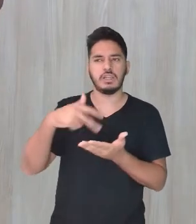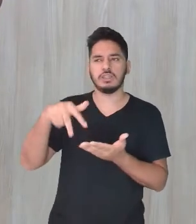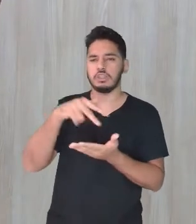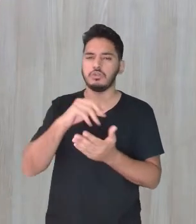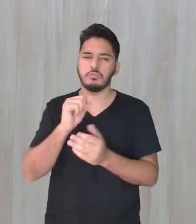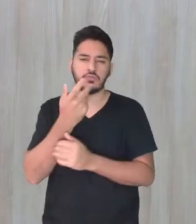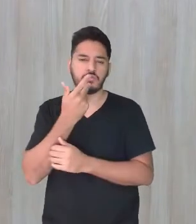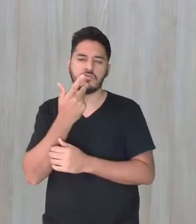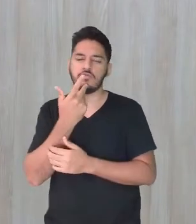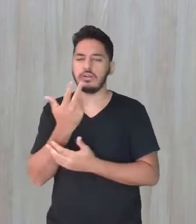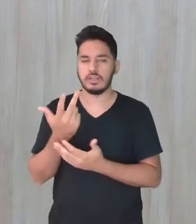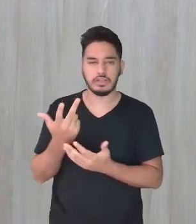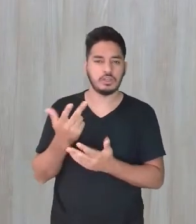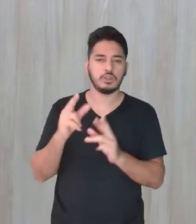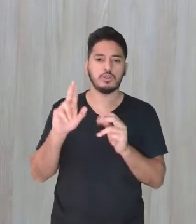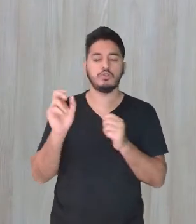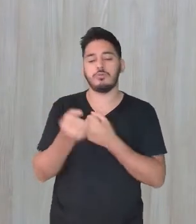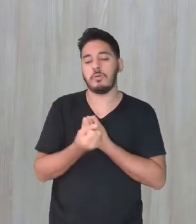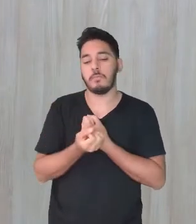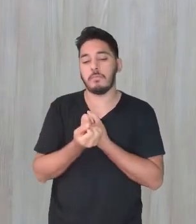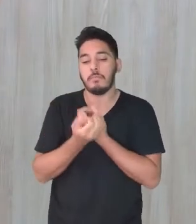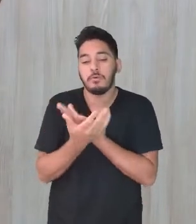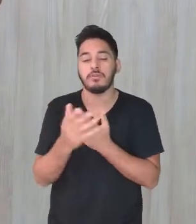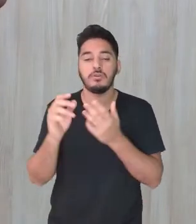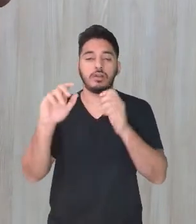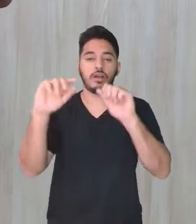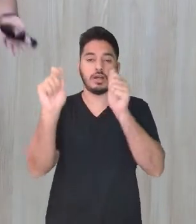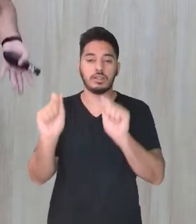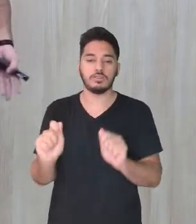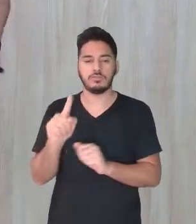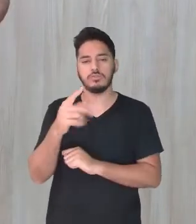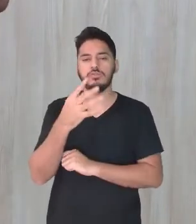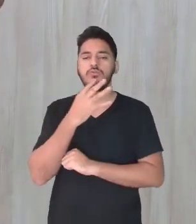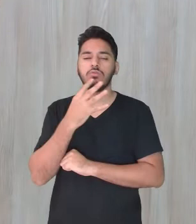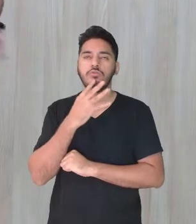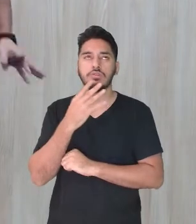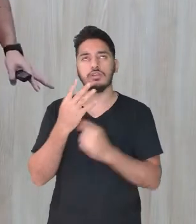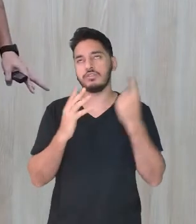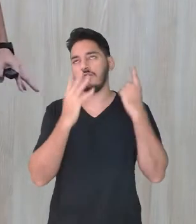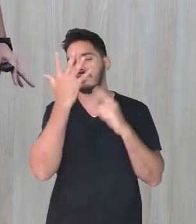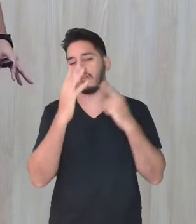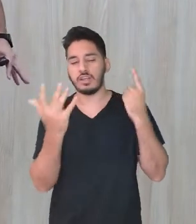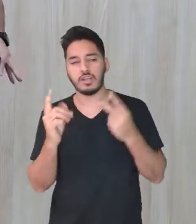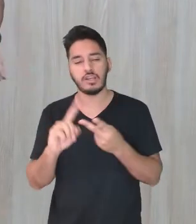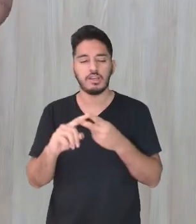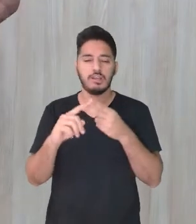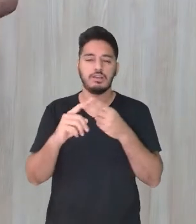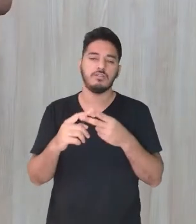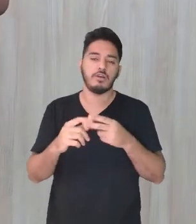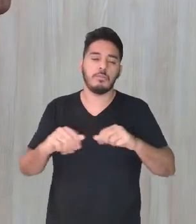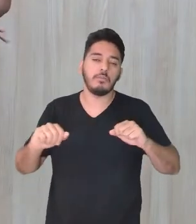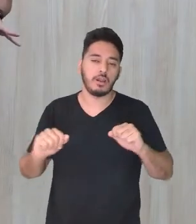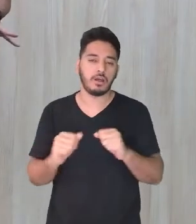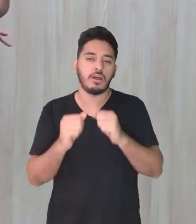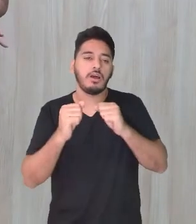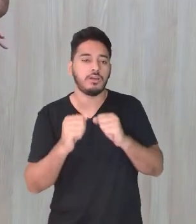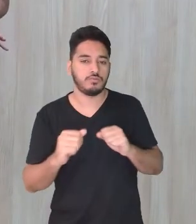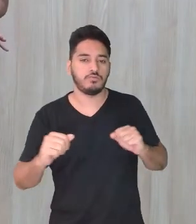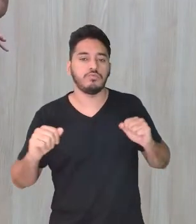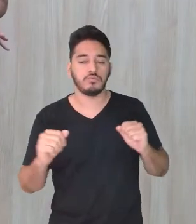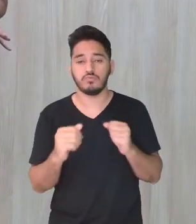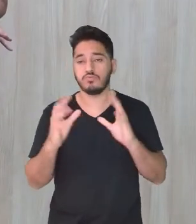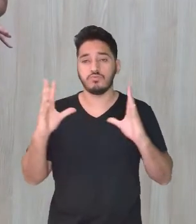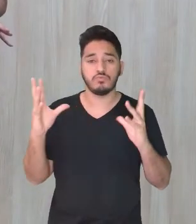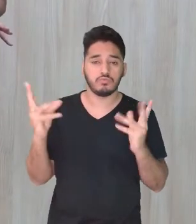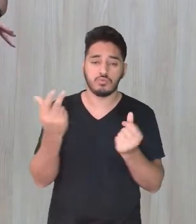pode falar de manifestações artísticas que vocês conhecem, né? A gente tem frevo, maracatu, todas essas manifestações que